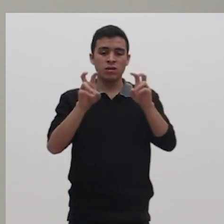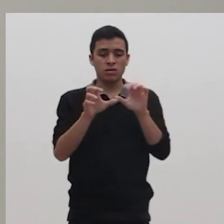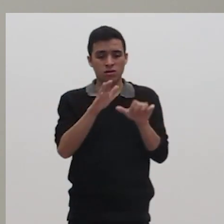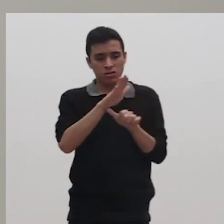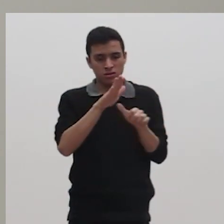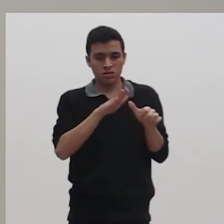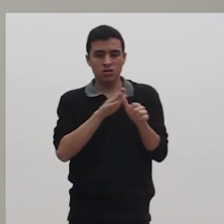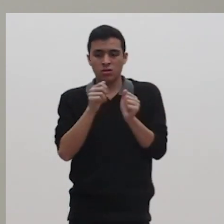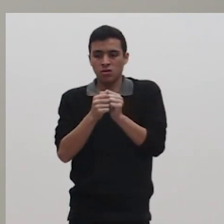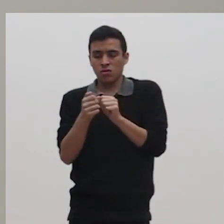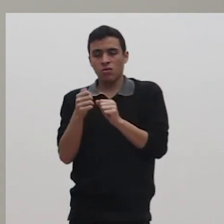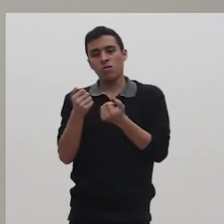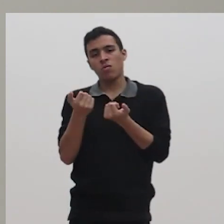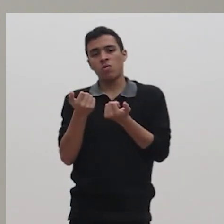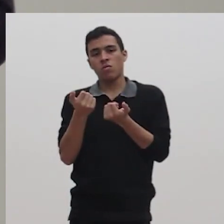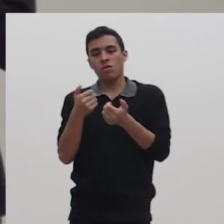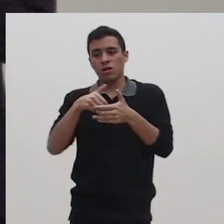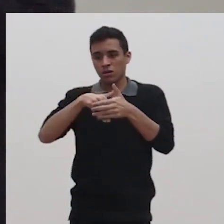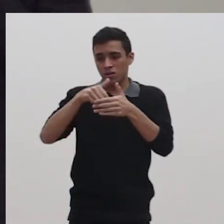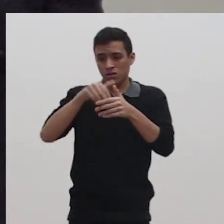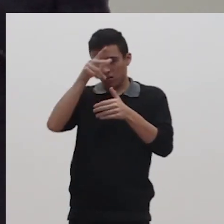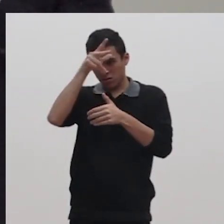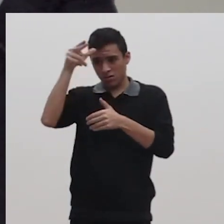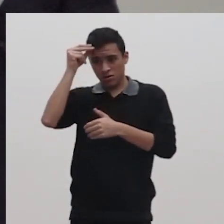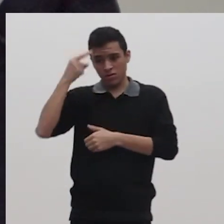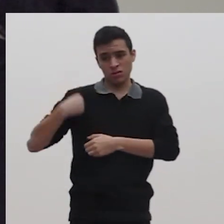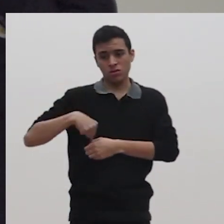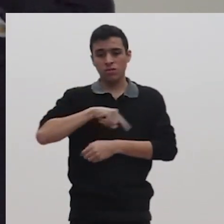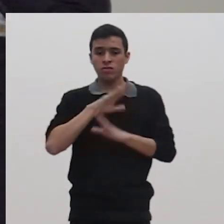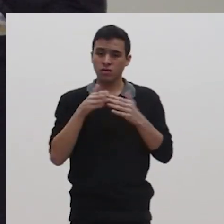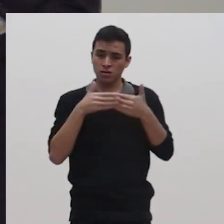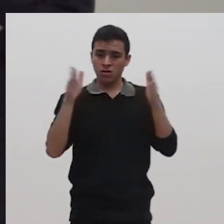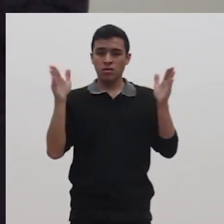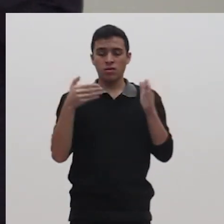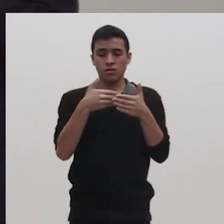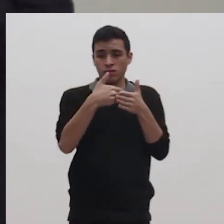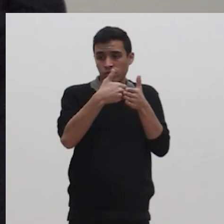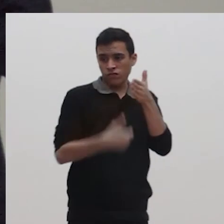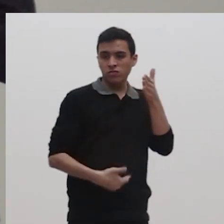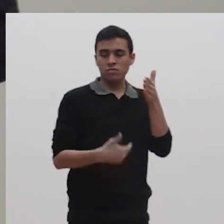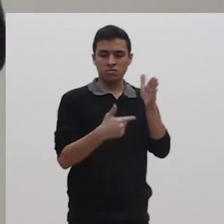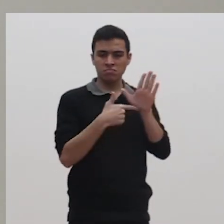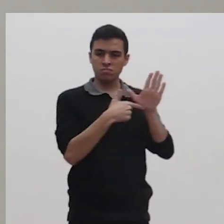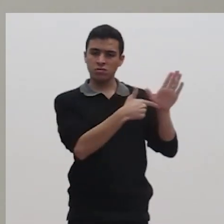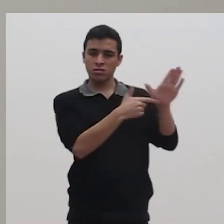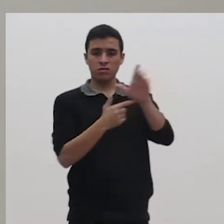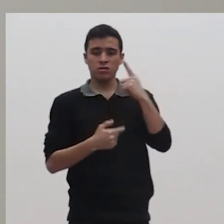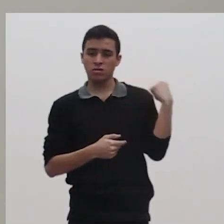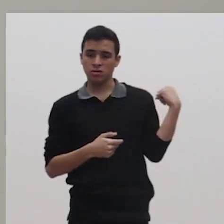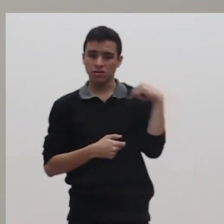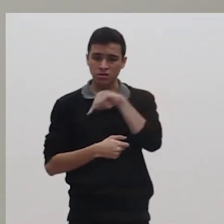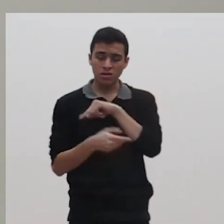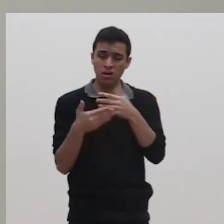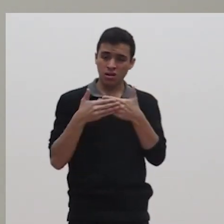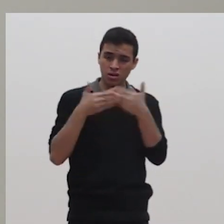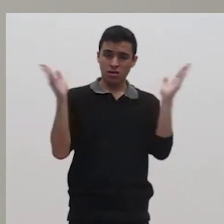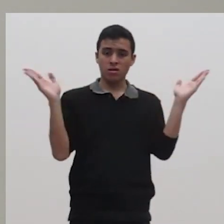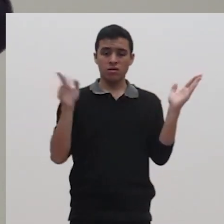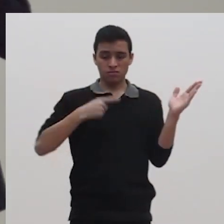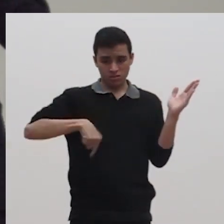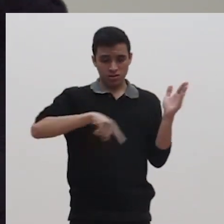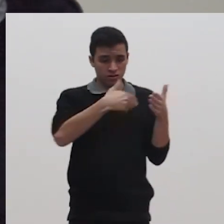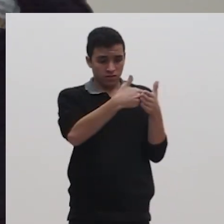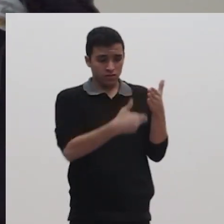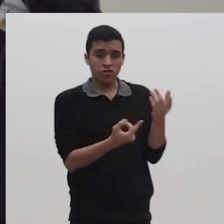as eleições para a prefeitura, onde nós vamos abrir a nossa ficha funcional e nós vamos abrir a nossa ficha